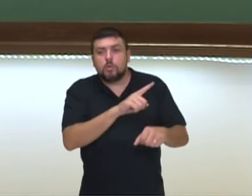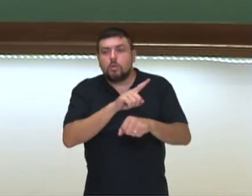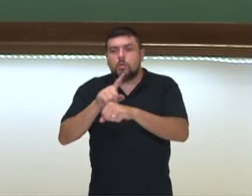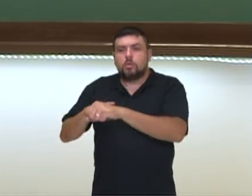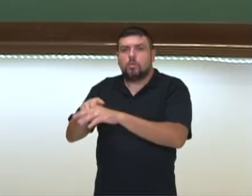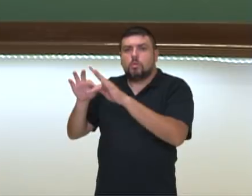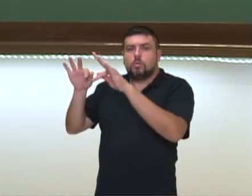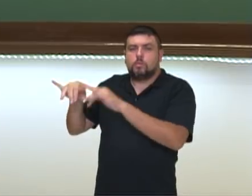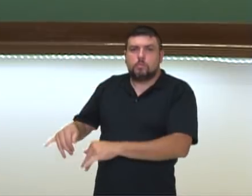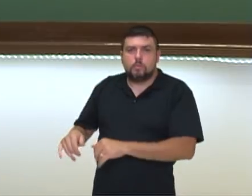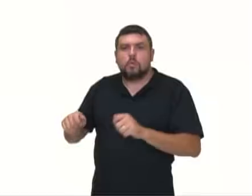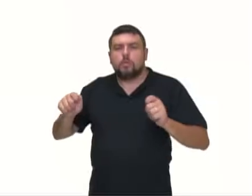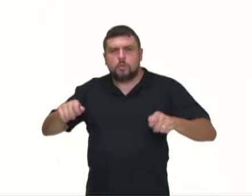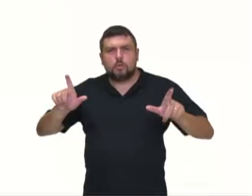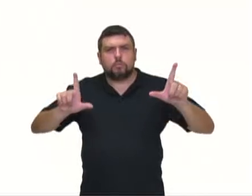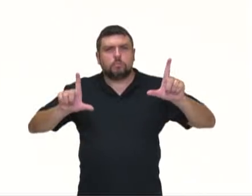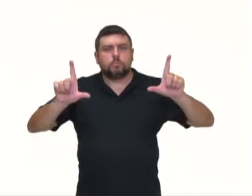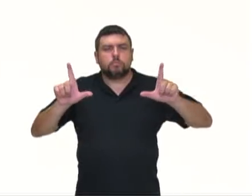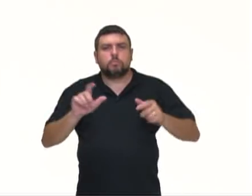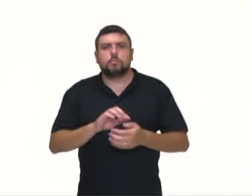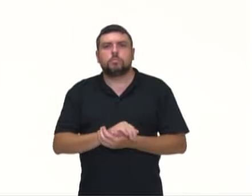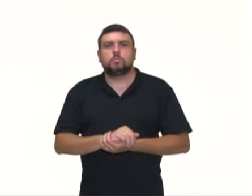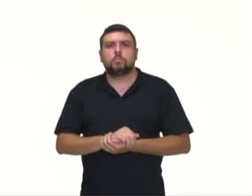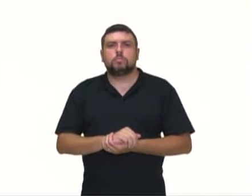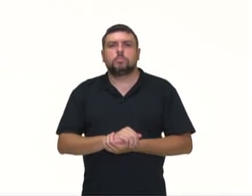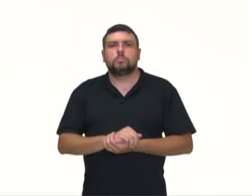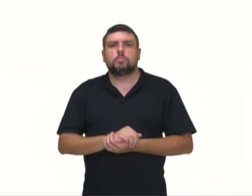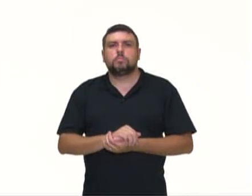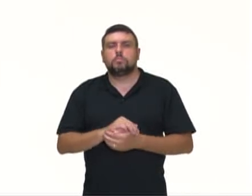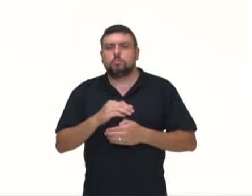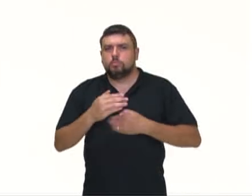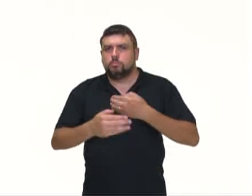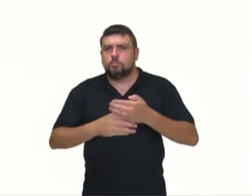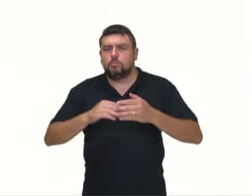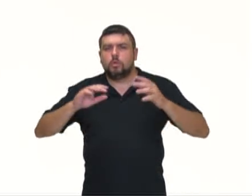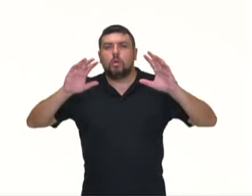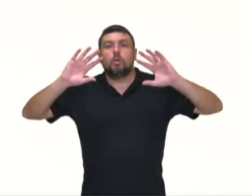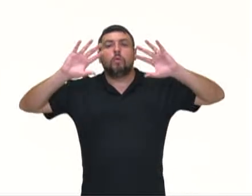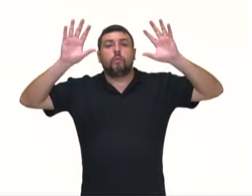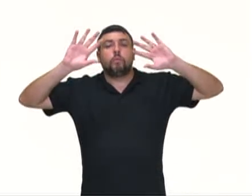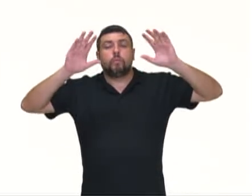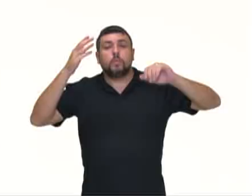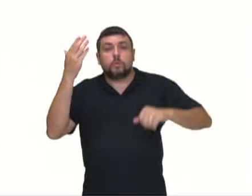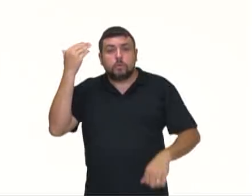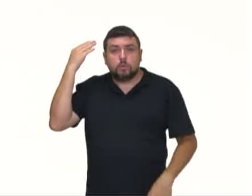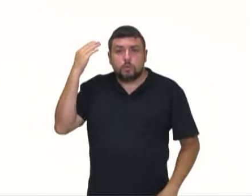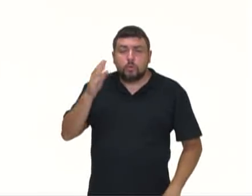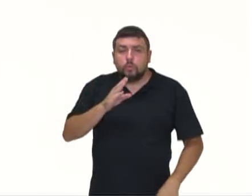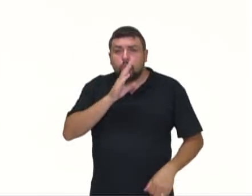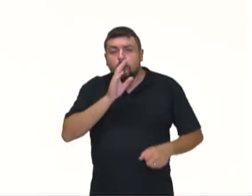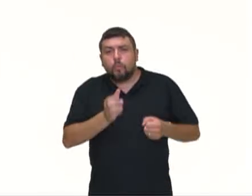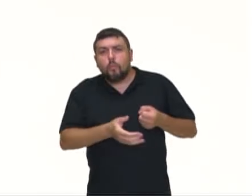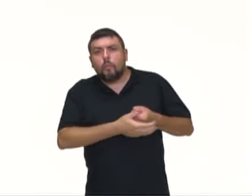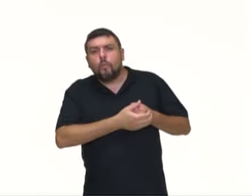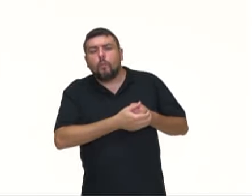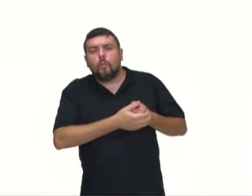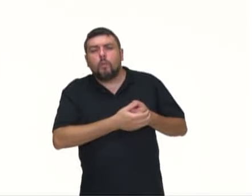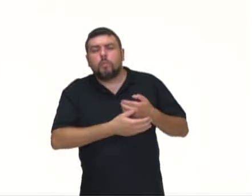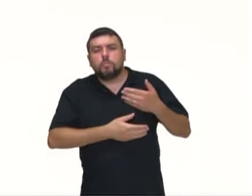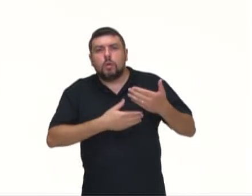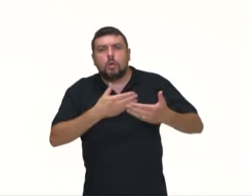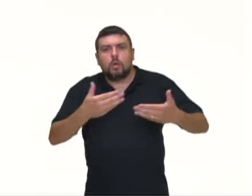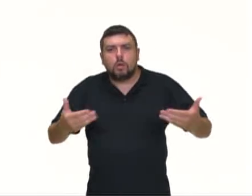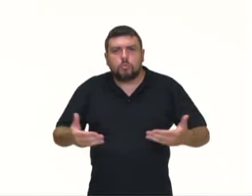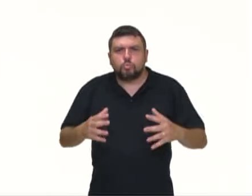transmitido para a TV. Em pouco tempo, o voleibol deixou o anonimato para tornar-se um esporte popularizado, ou seja, uma